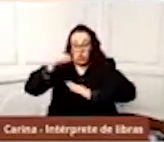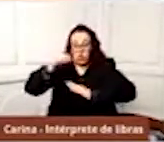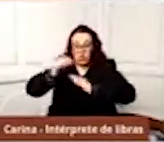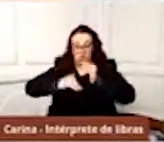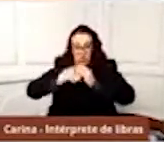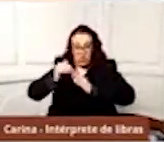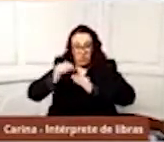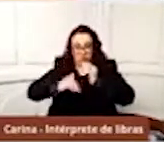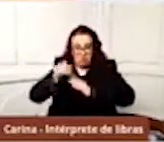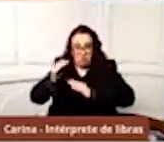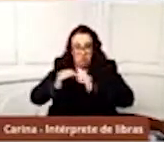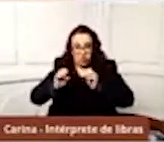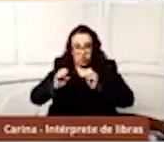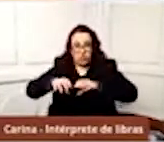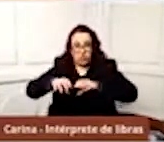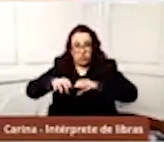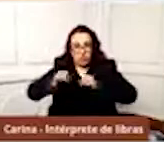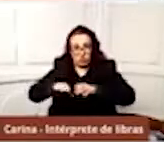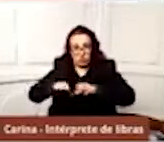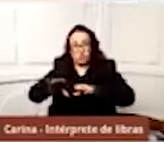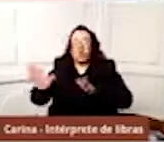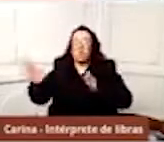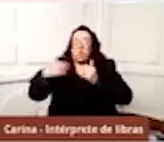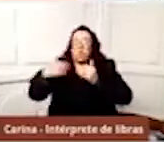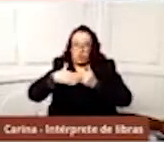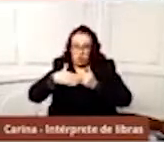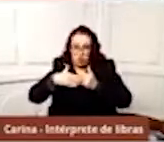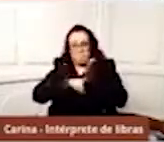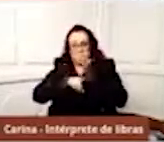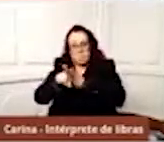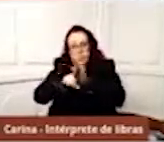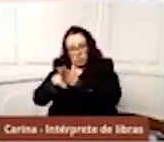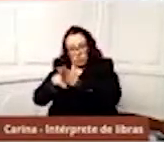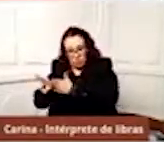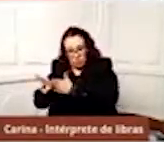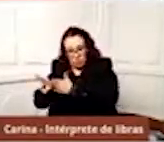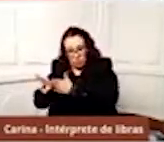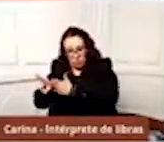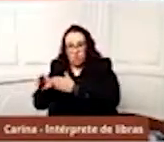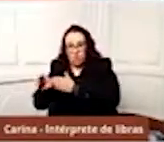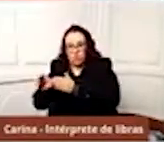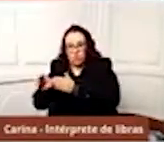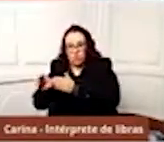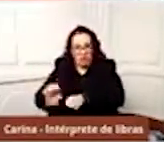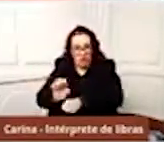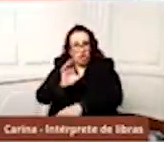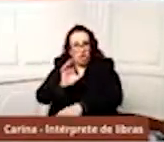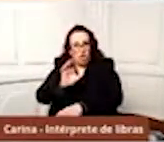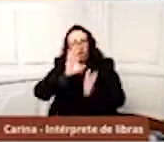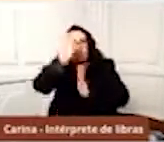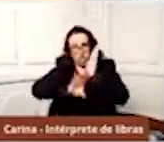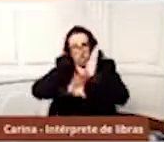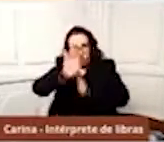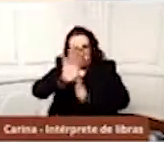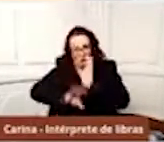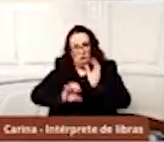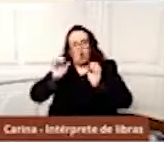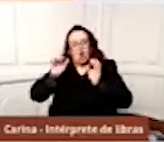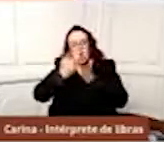a conclusão de curso, para pesquisa, para estágio curricular obrigatório e para atividades